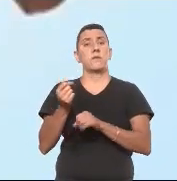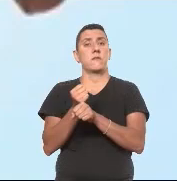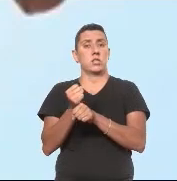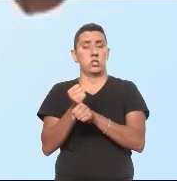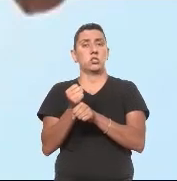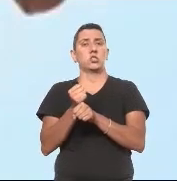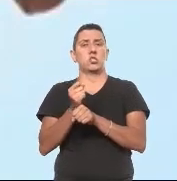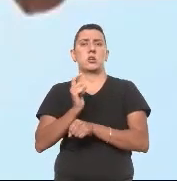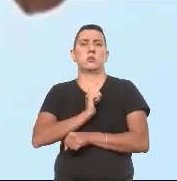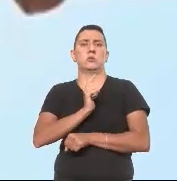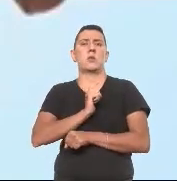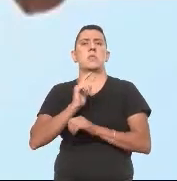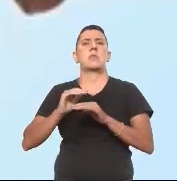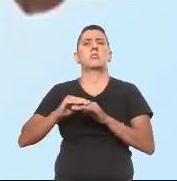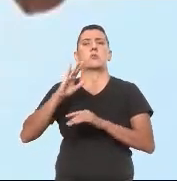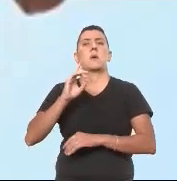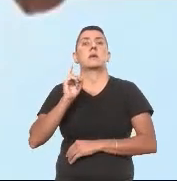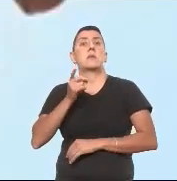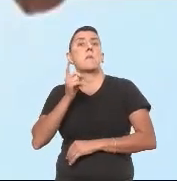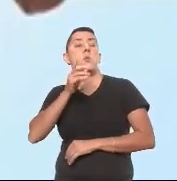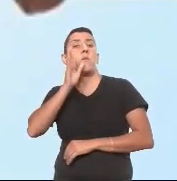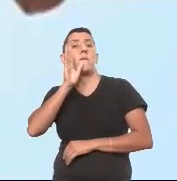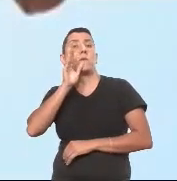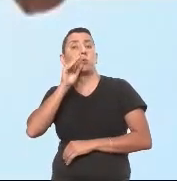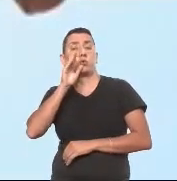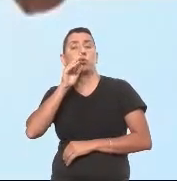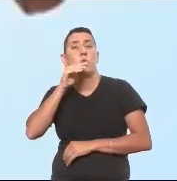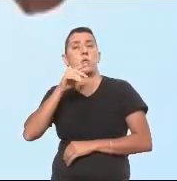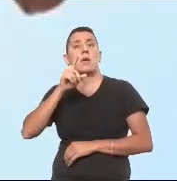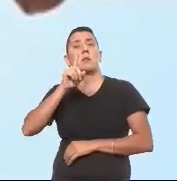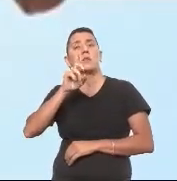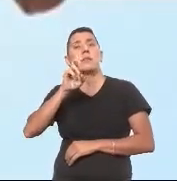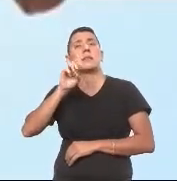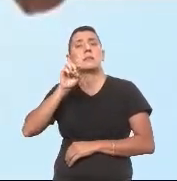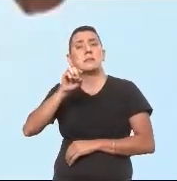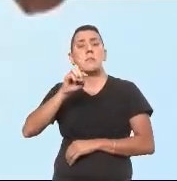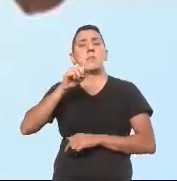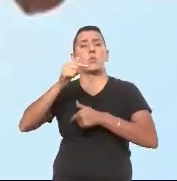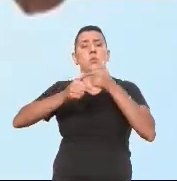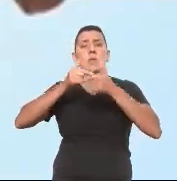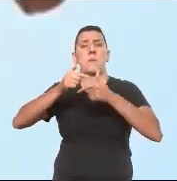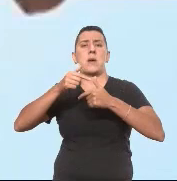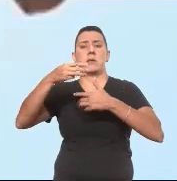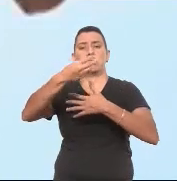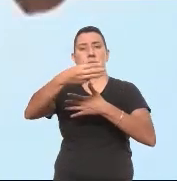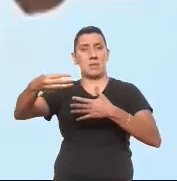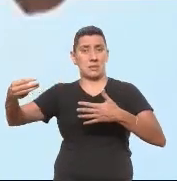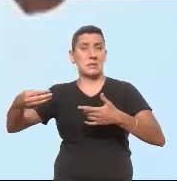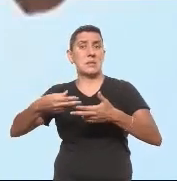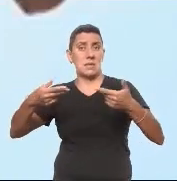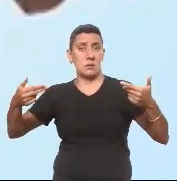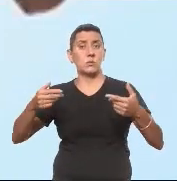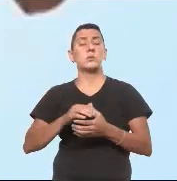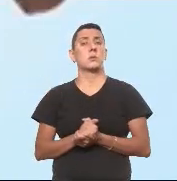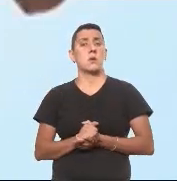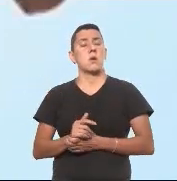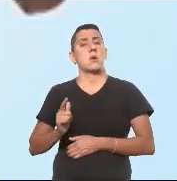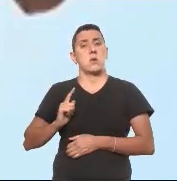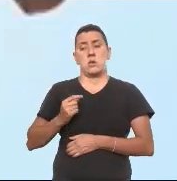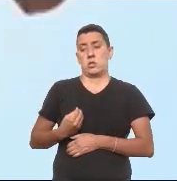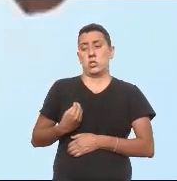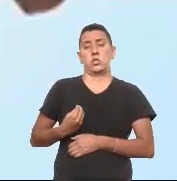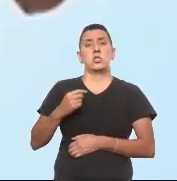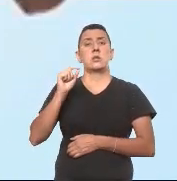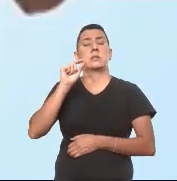conta atualmente com mais de mil funcionários e gera mais de 15 mil empregos indiretos e além de estar presente em